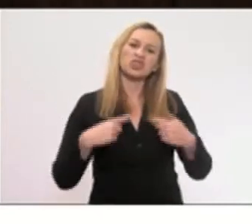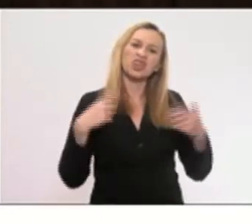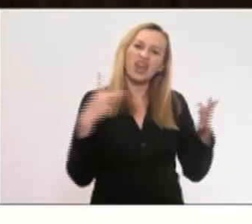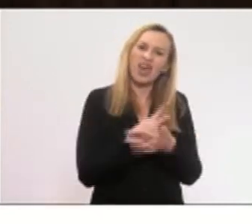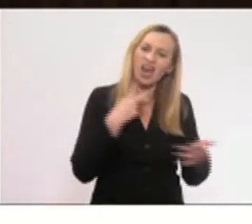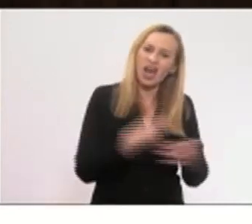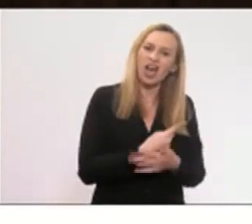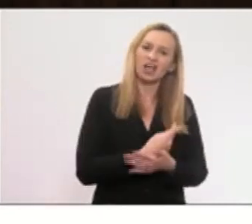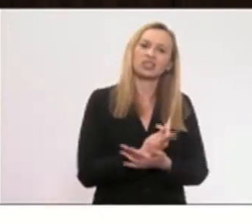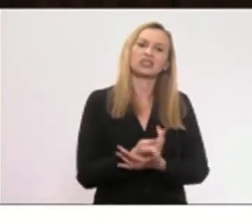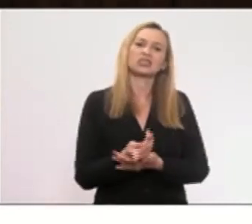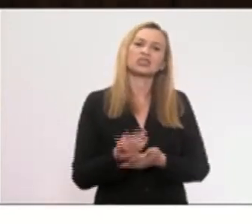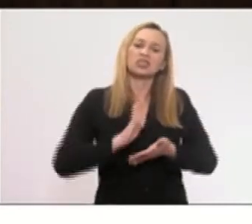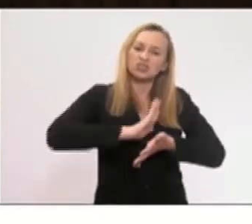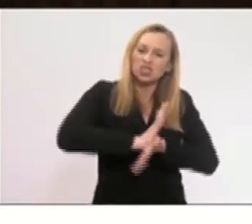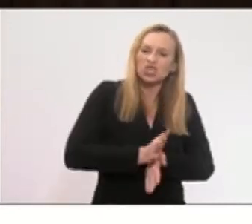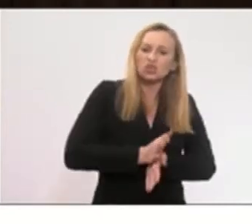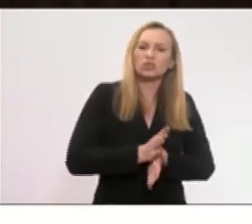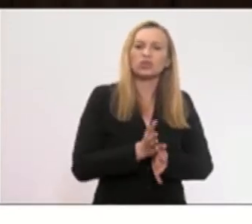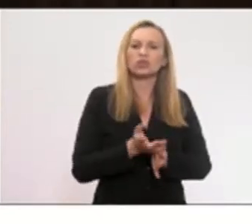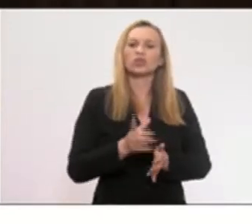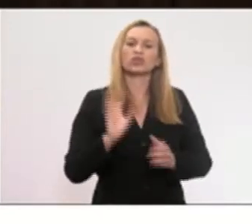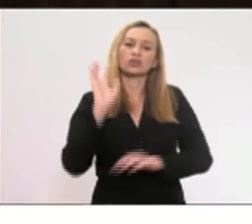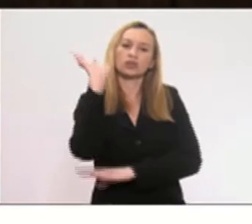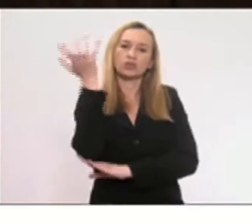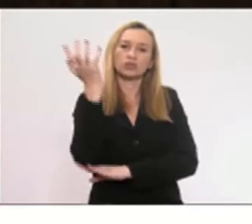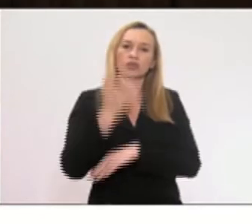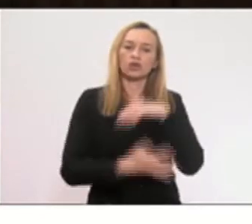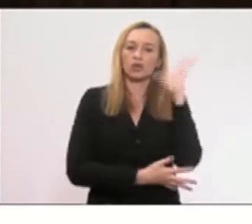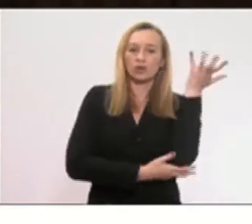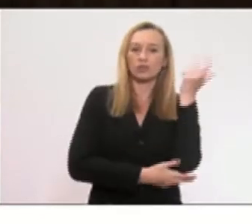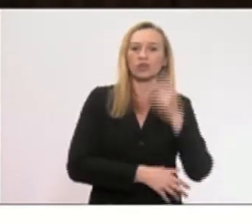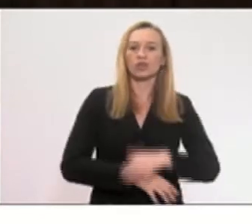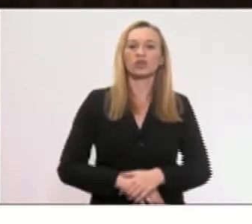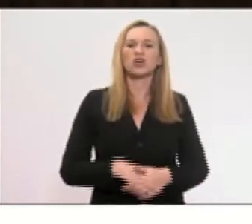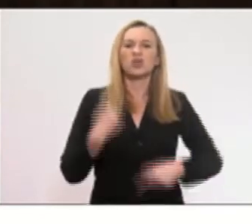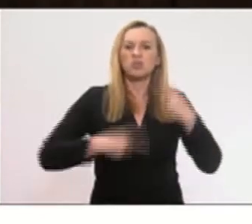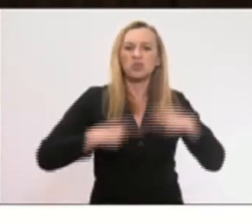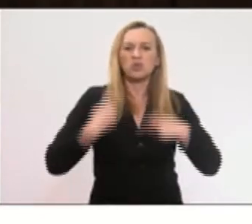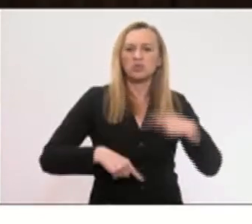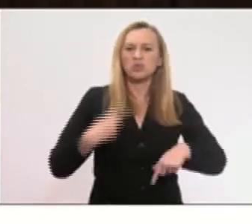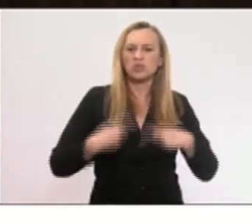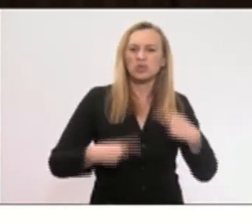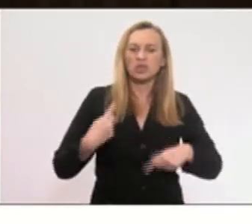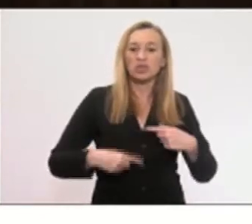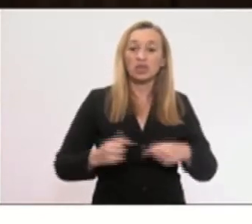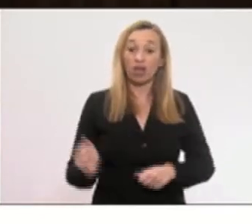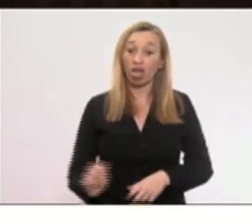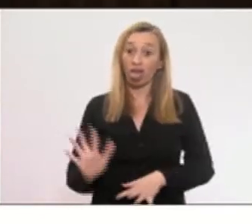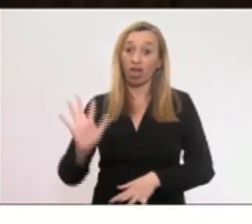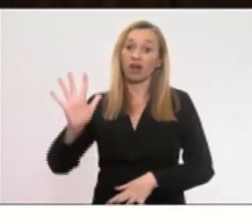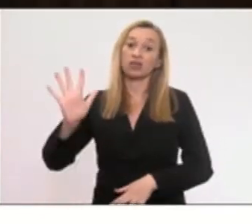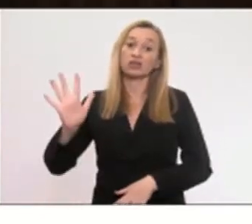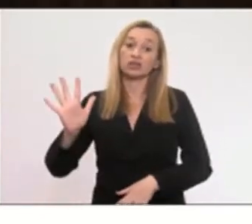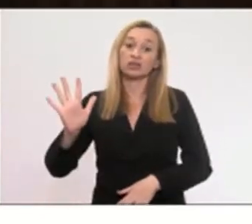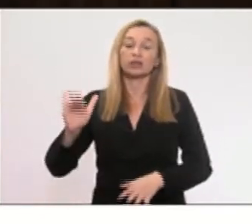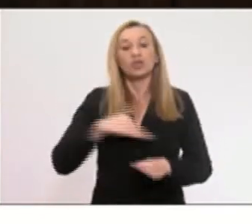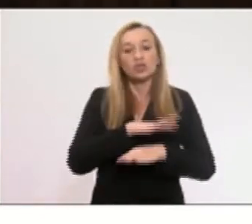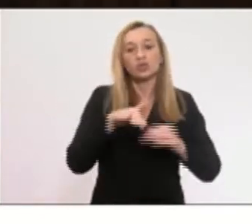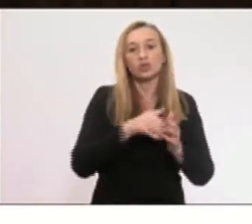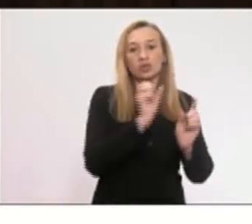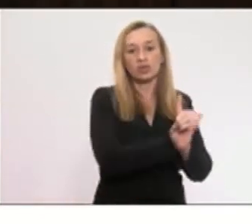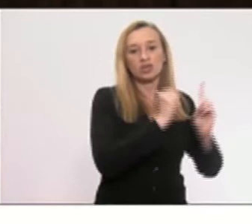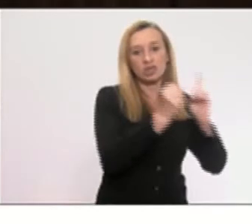nefasta de destruição do meio ambiente, de uma política caríssima para toda a